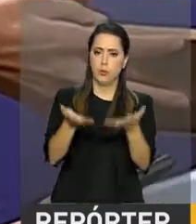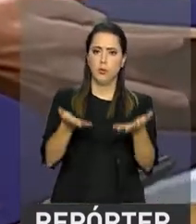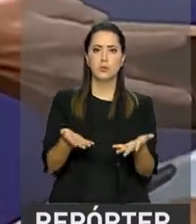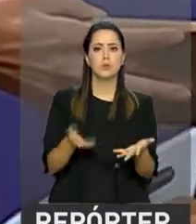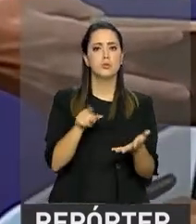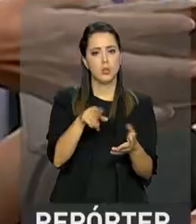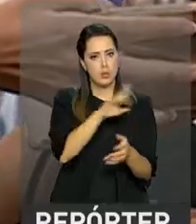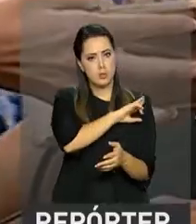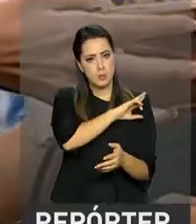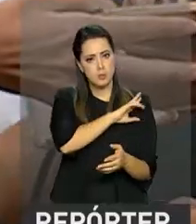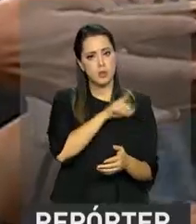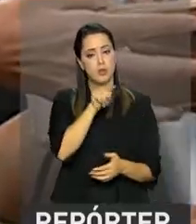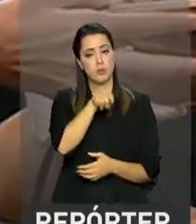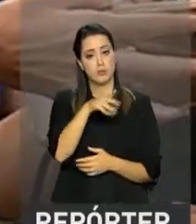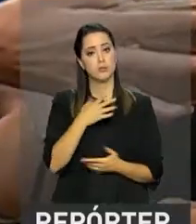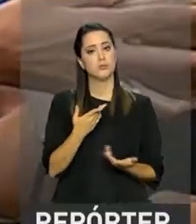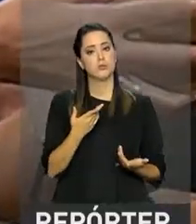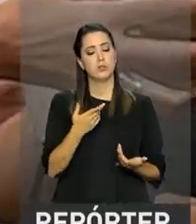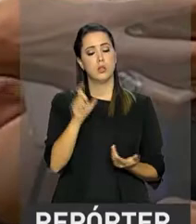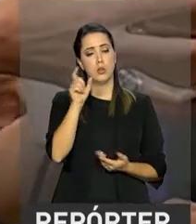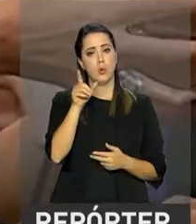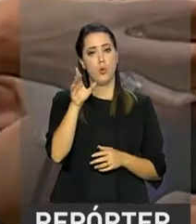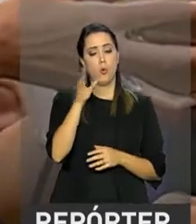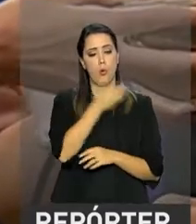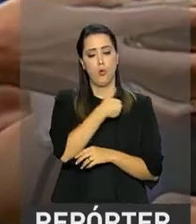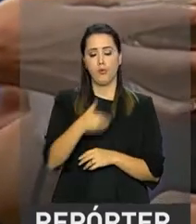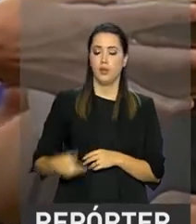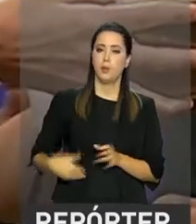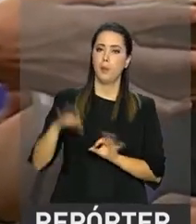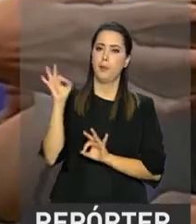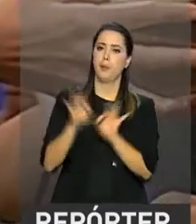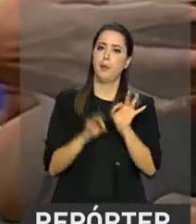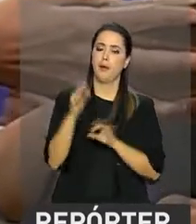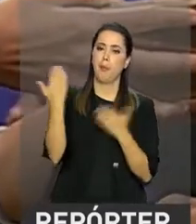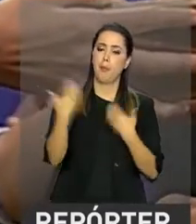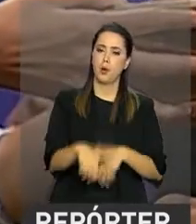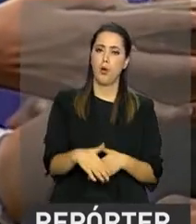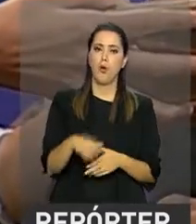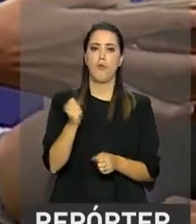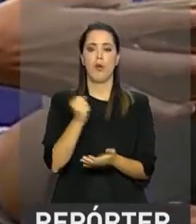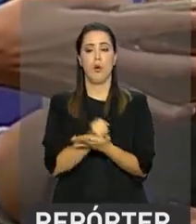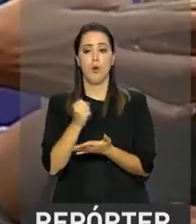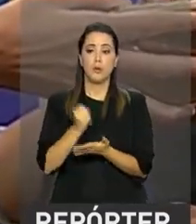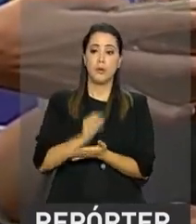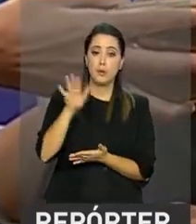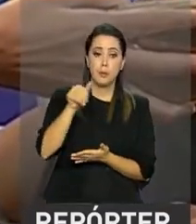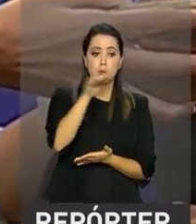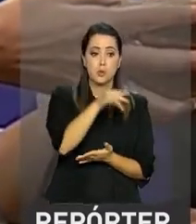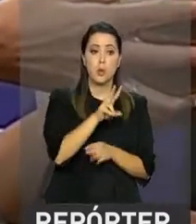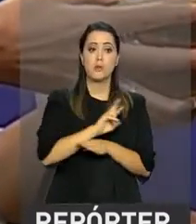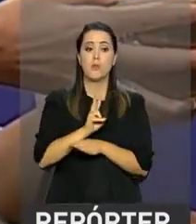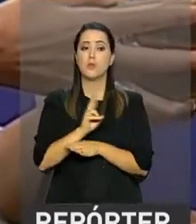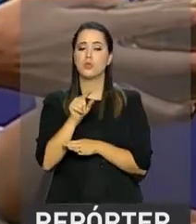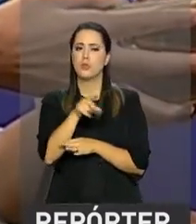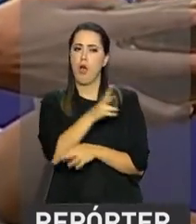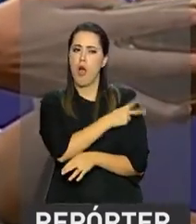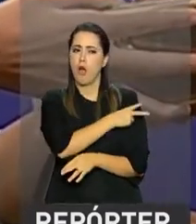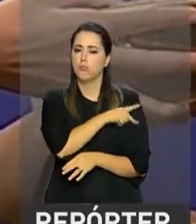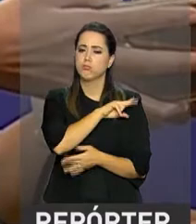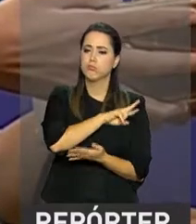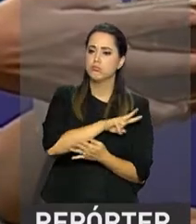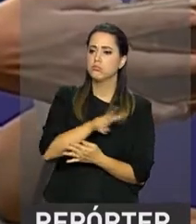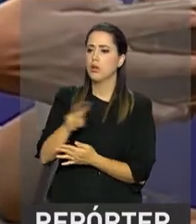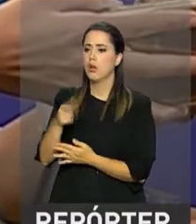mais responsável o estado prepara prova contrata fiscais aplicadores as milhas do